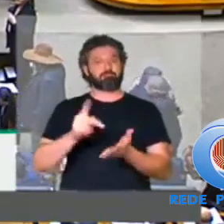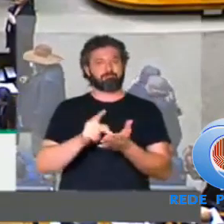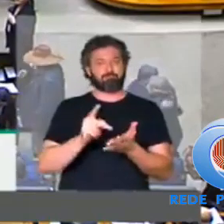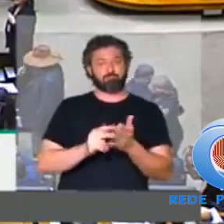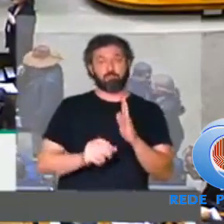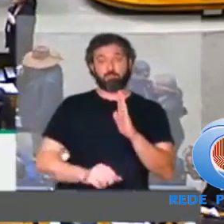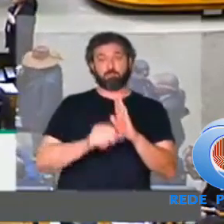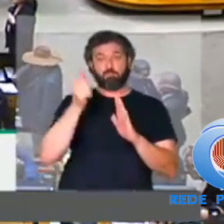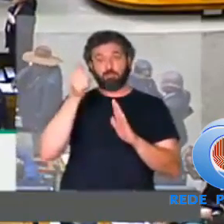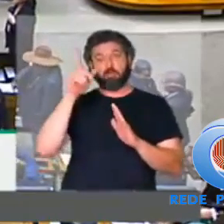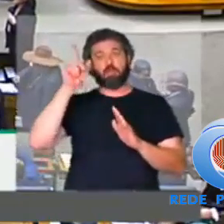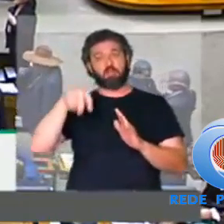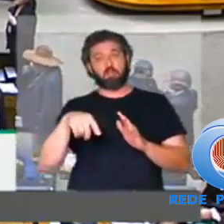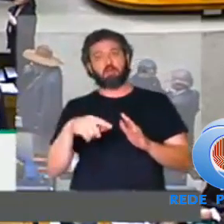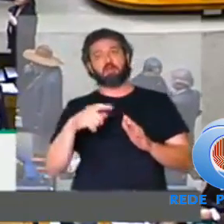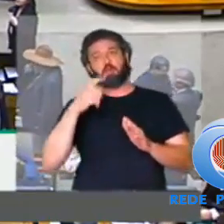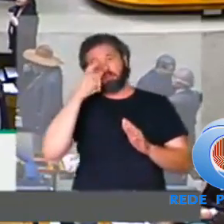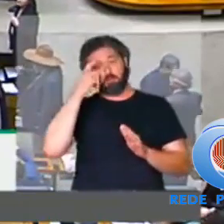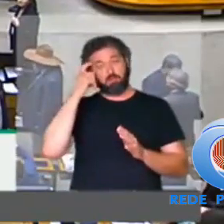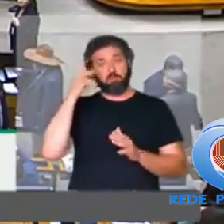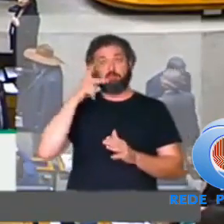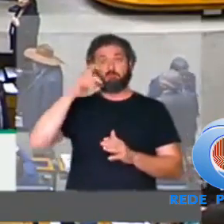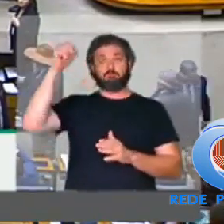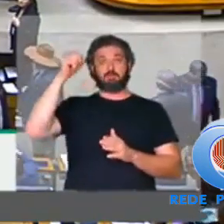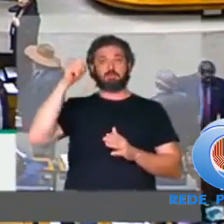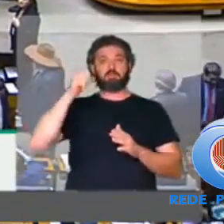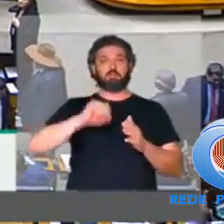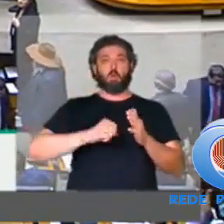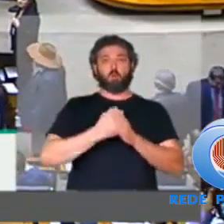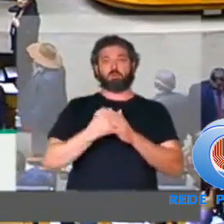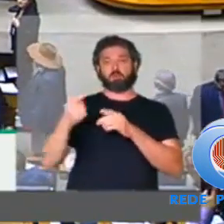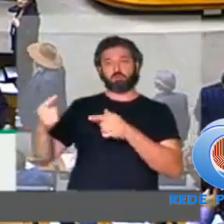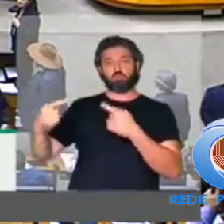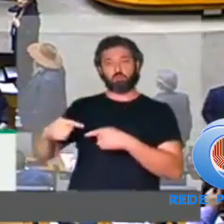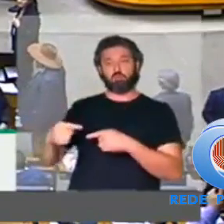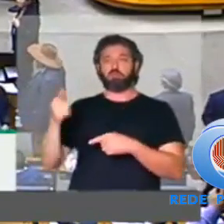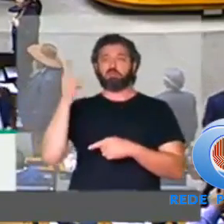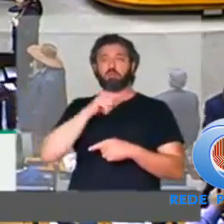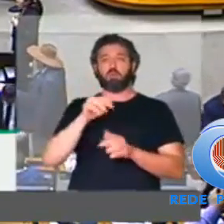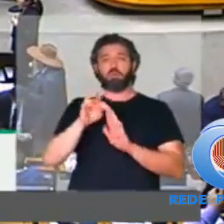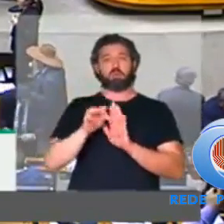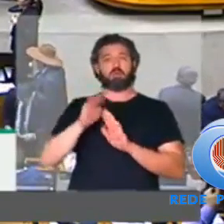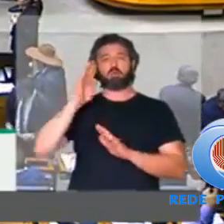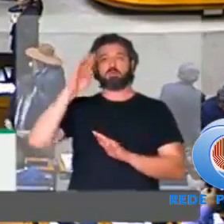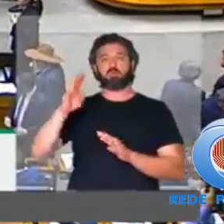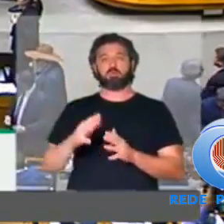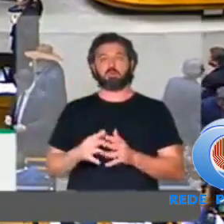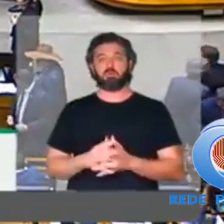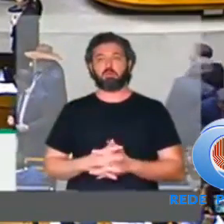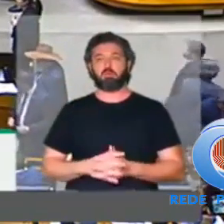Carlos. Primeiro, vencer essa obstrução da oposição para o texto principal.